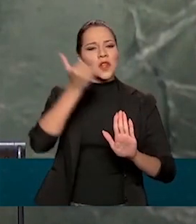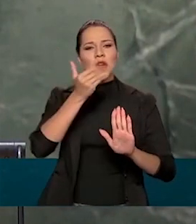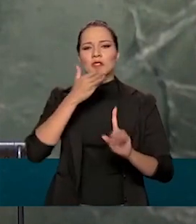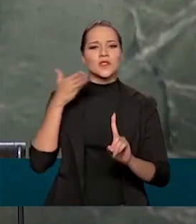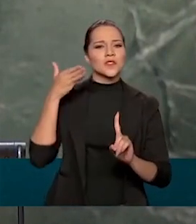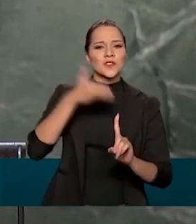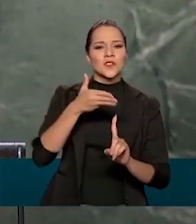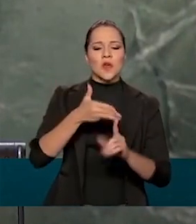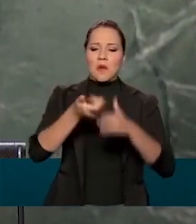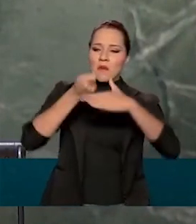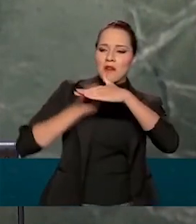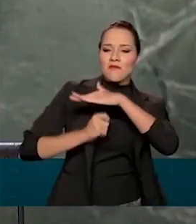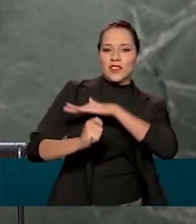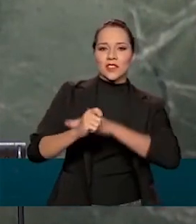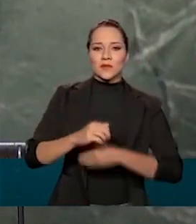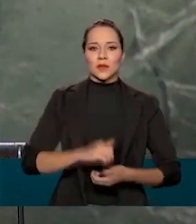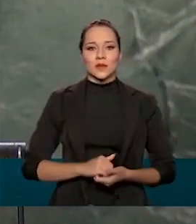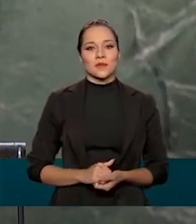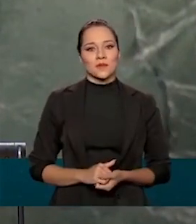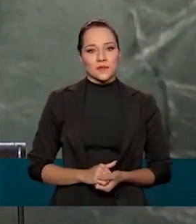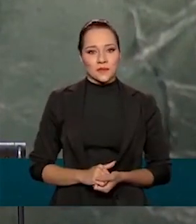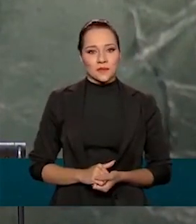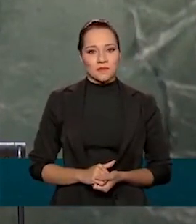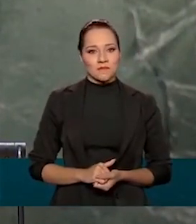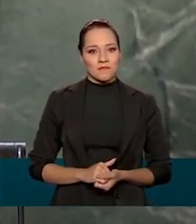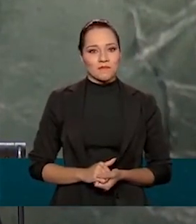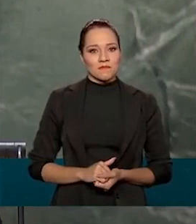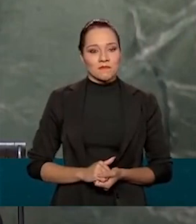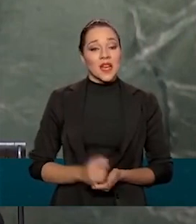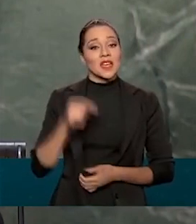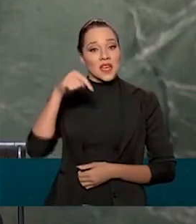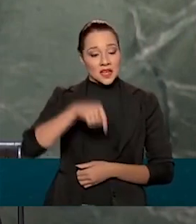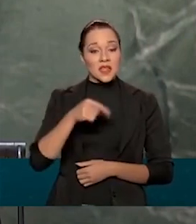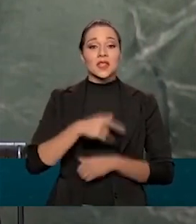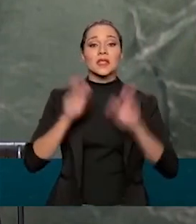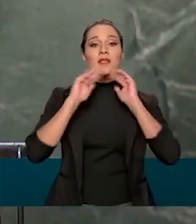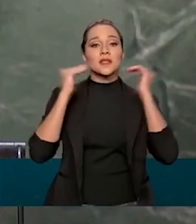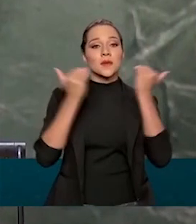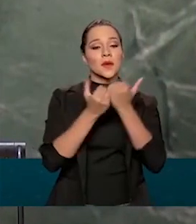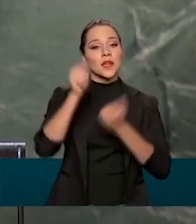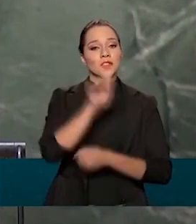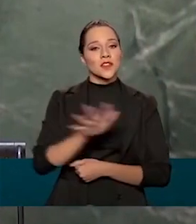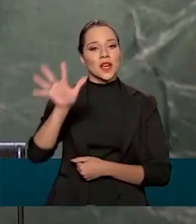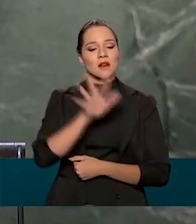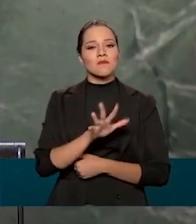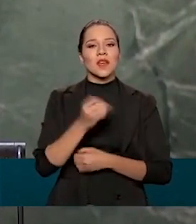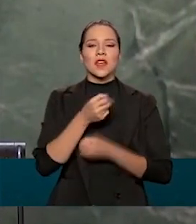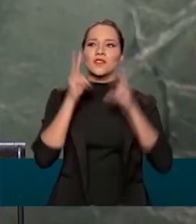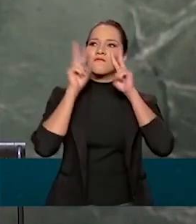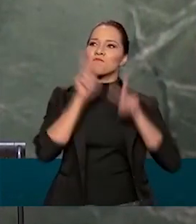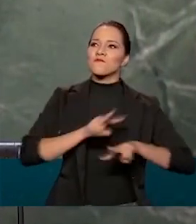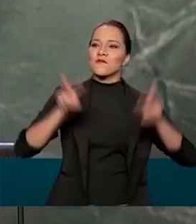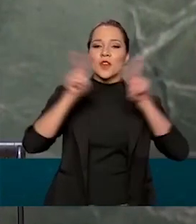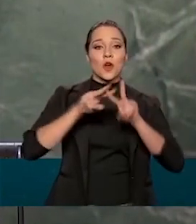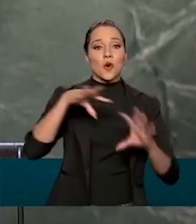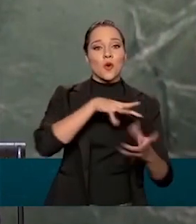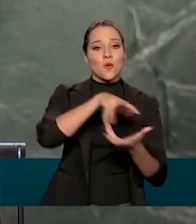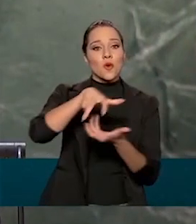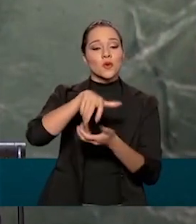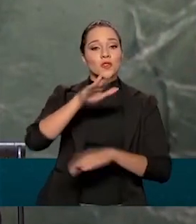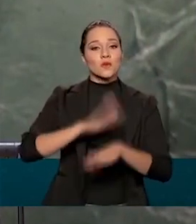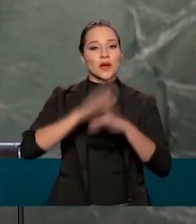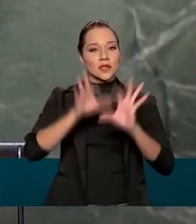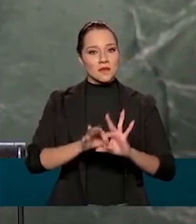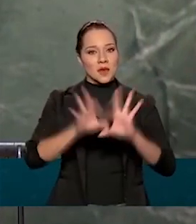destinos para investimentos. É aqui, nesta Assembleia Geral, que vislumbramos um mundo de mais